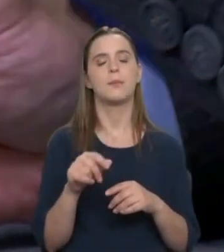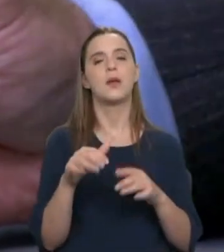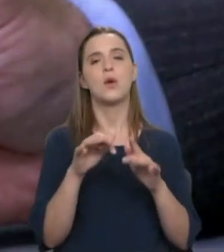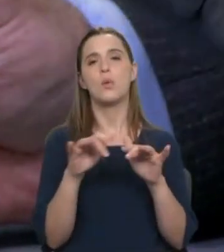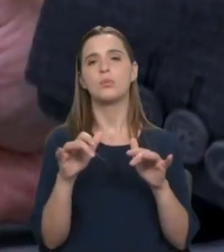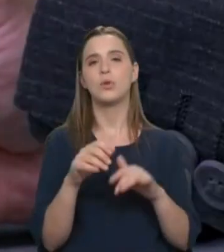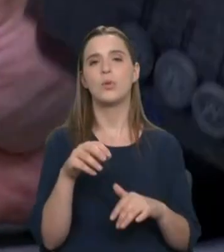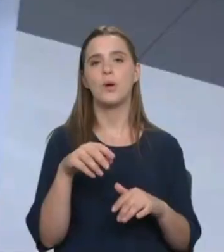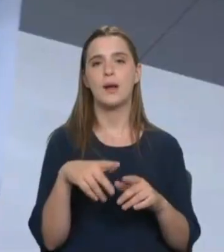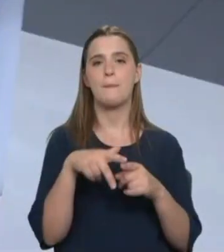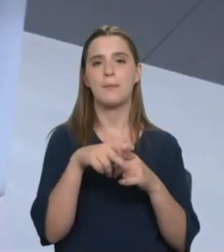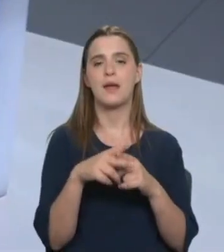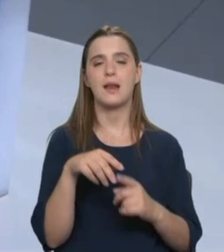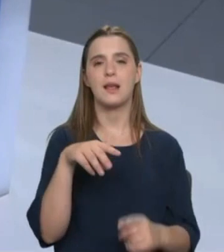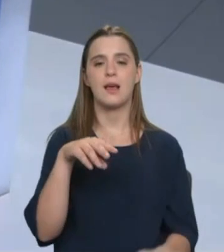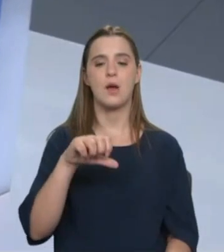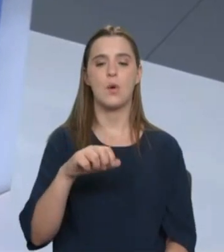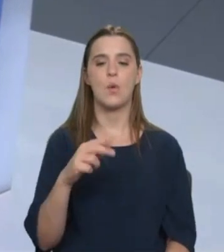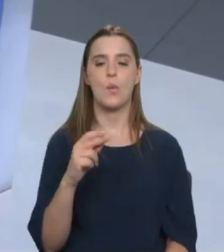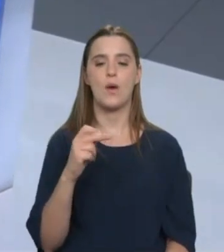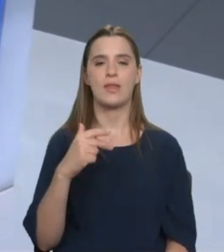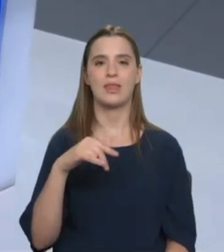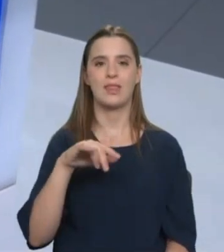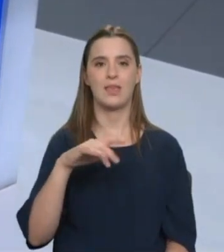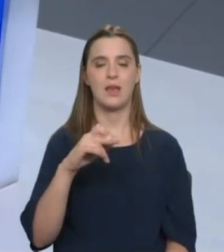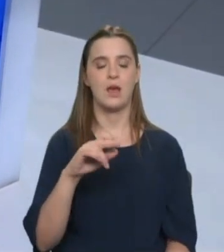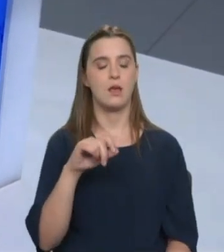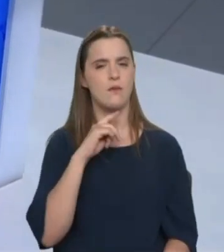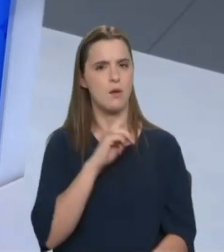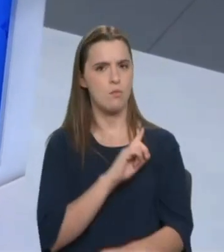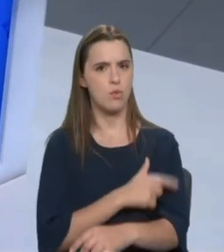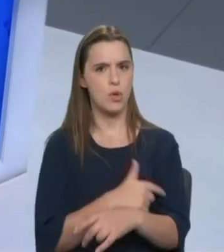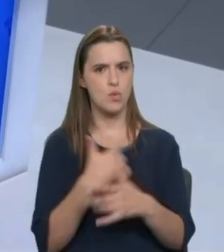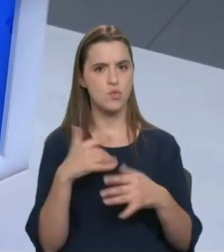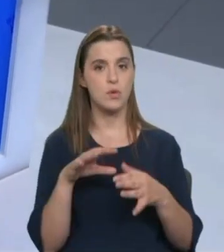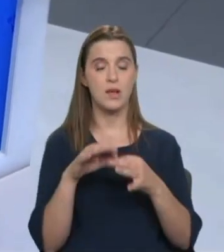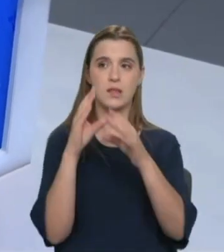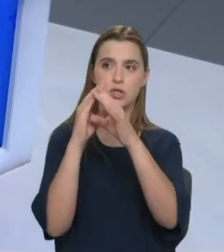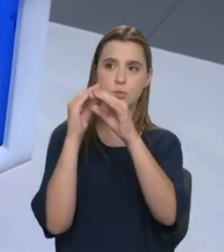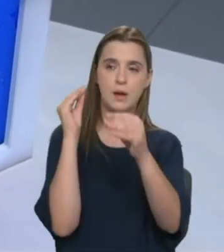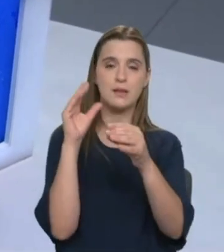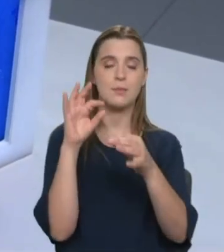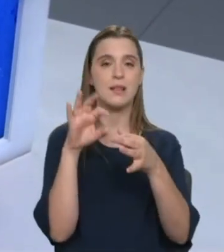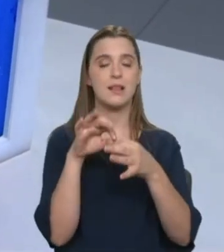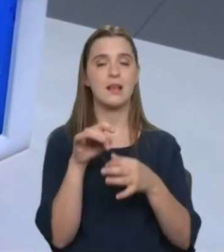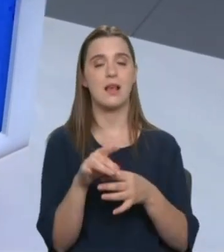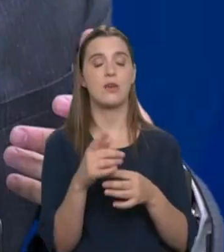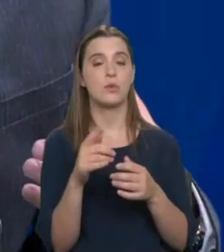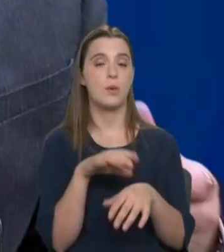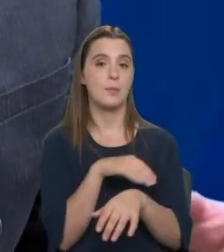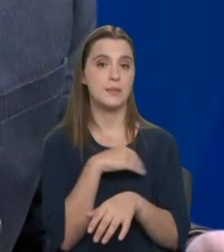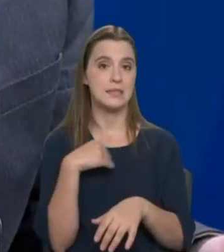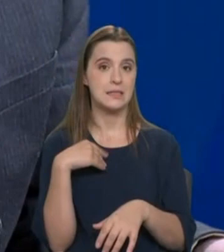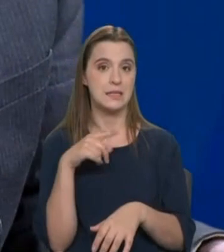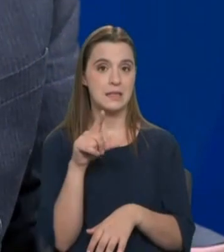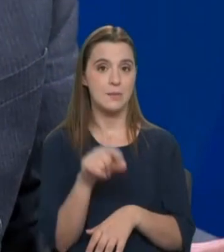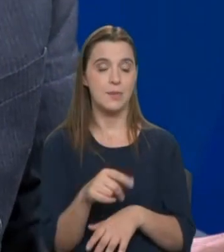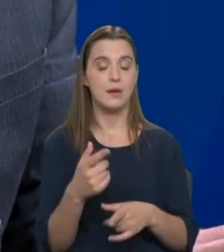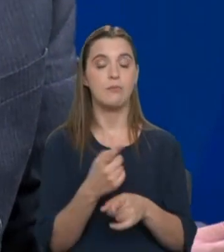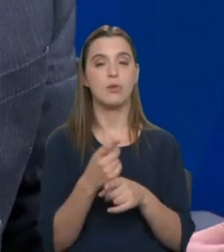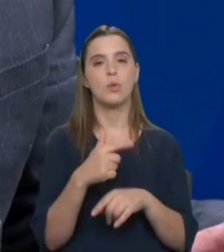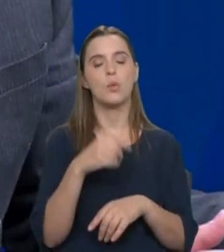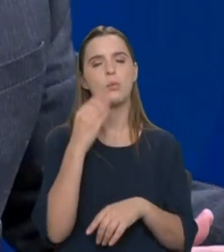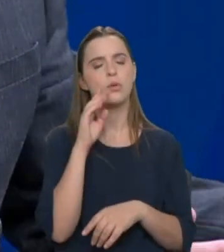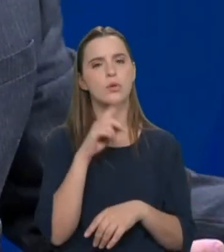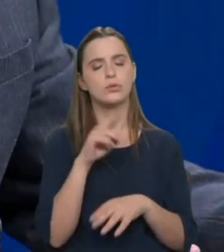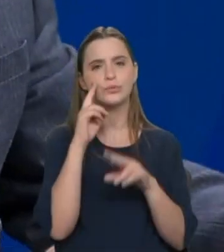poderosíssimo. Não só para, olha, por exemplo, para o espaço, mas também para a nossa intimidade médica. Como é que já está a revolucionar a maneira como nós estamos a